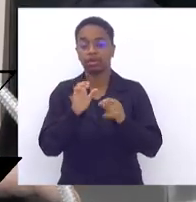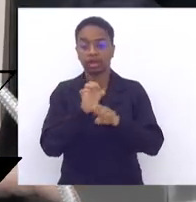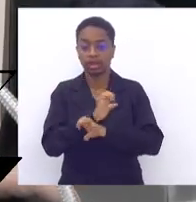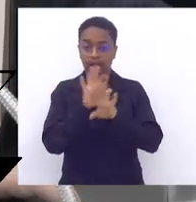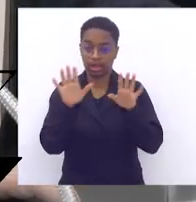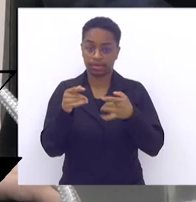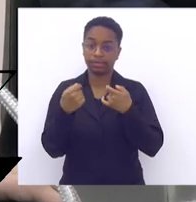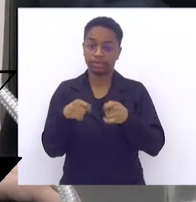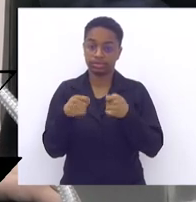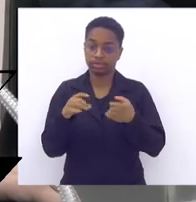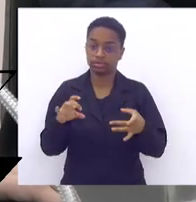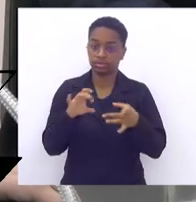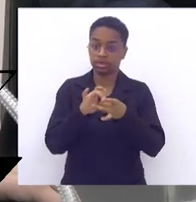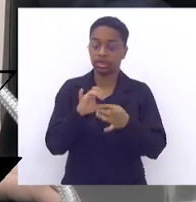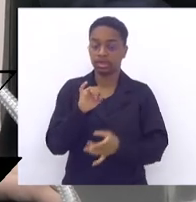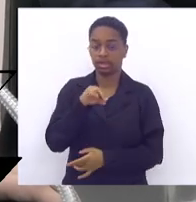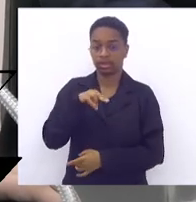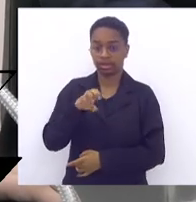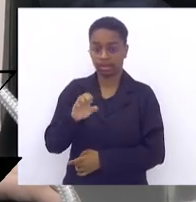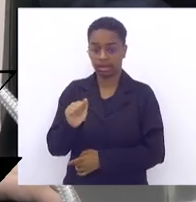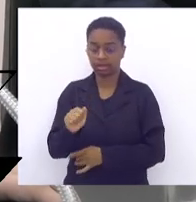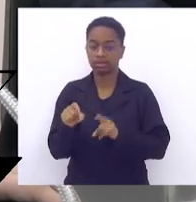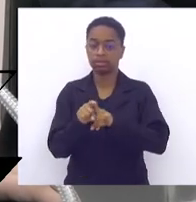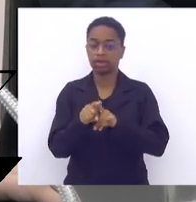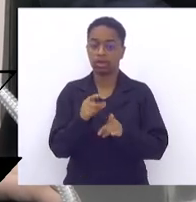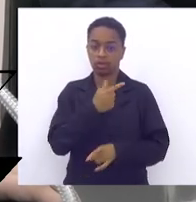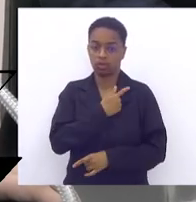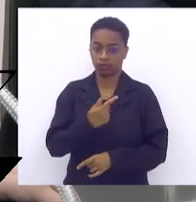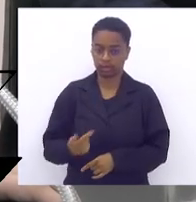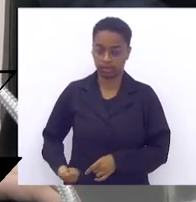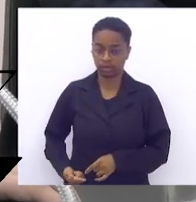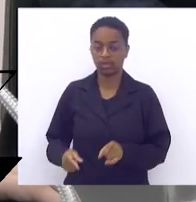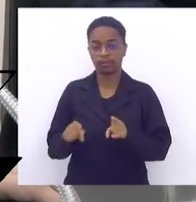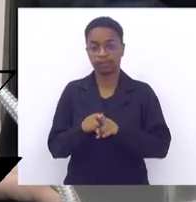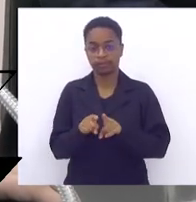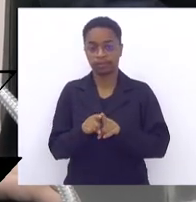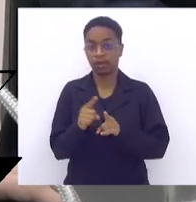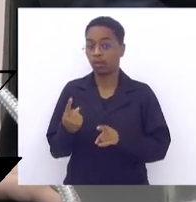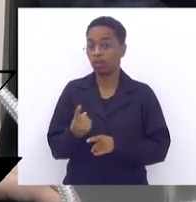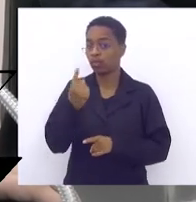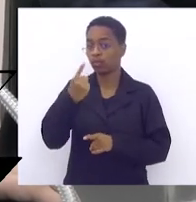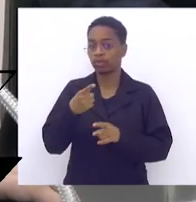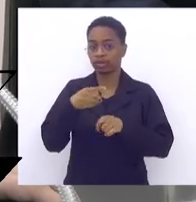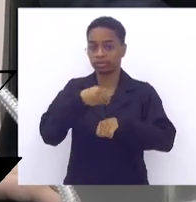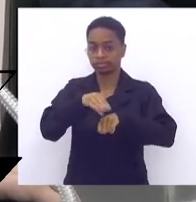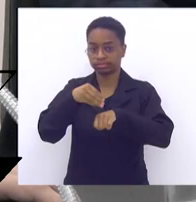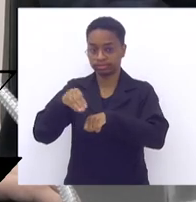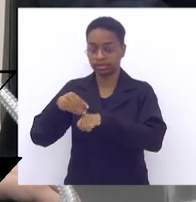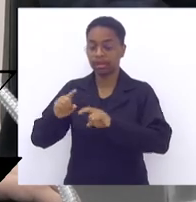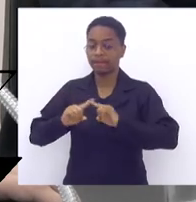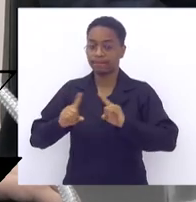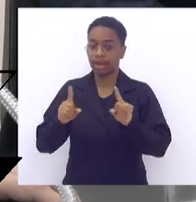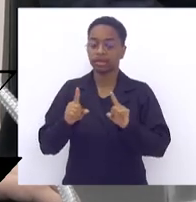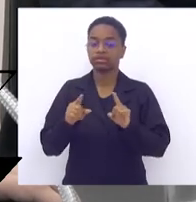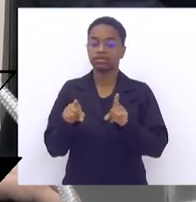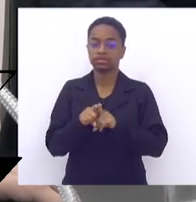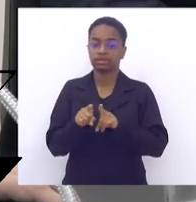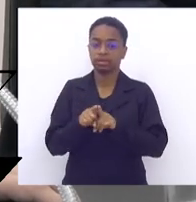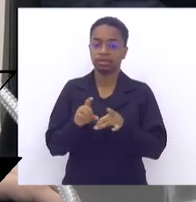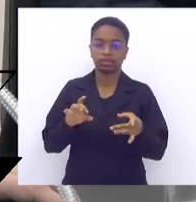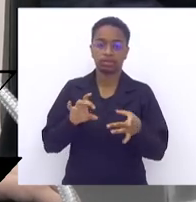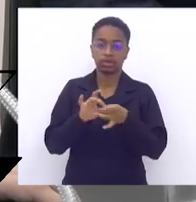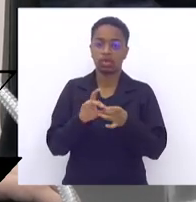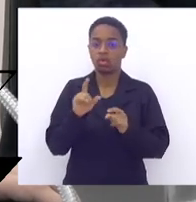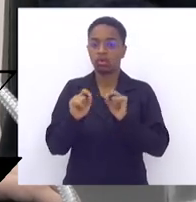essas rodadas com o INEA, com o governo, e sendo esse o único apontamento, até para dar ensejo ao que a gente tem